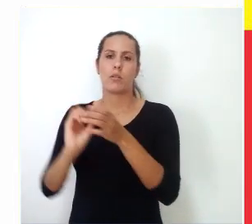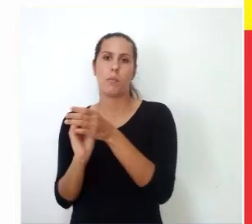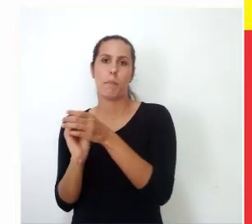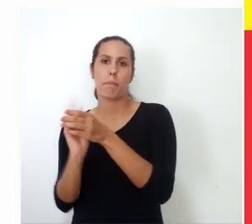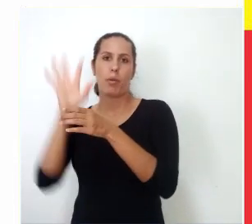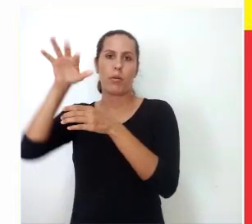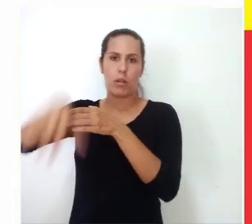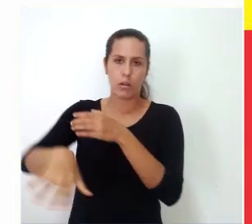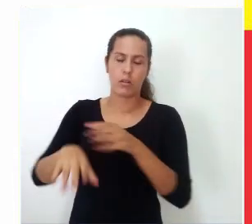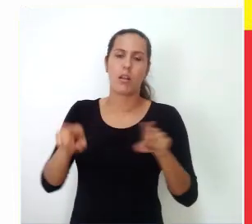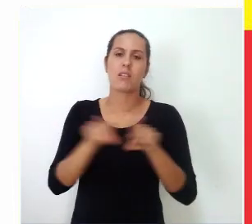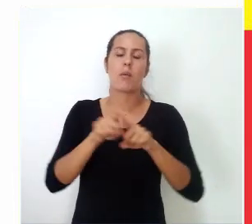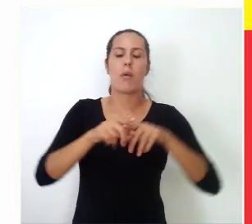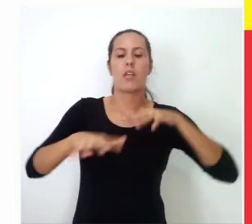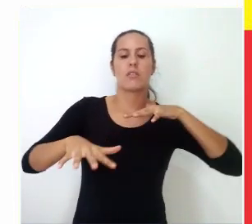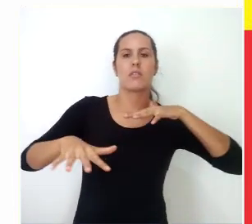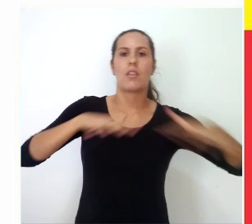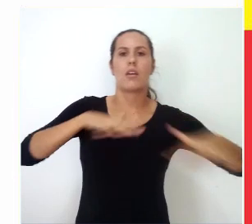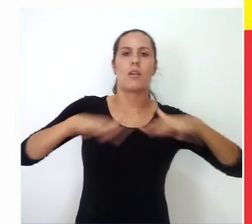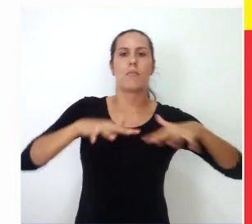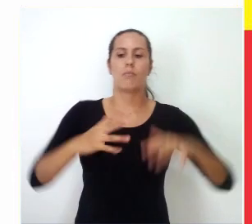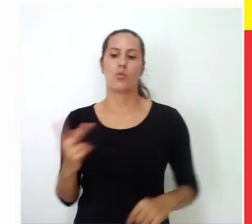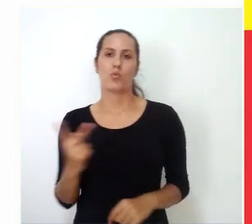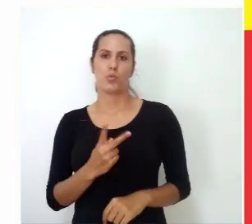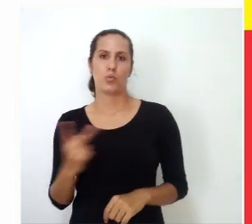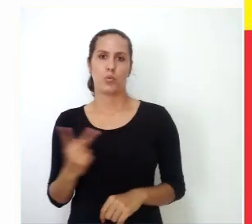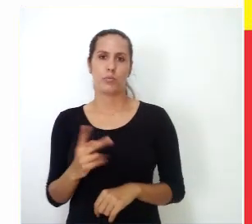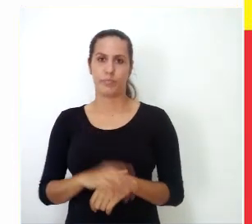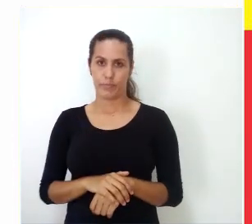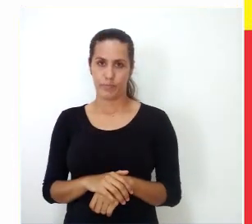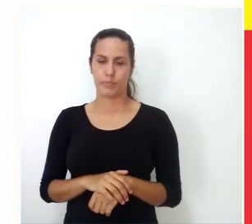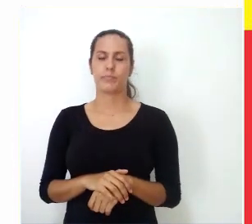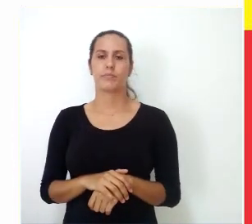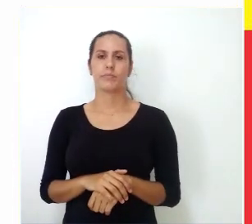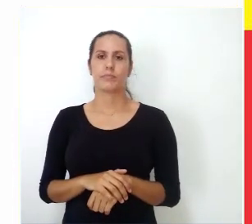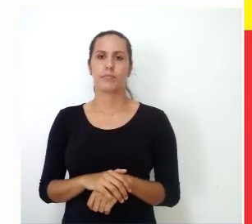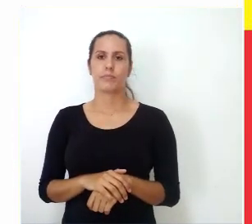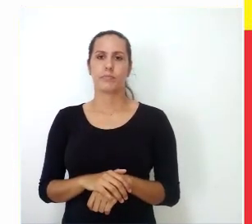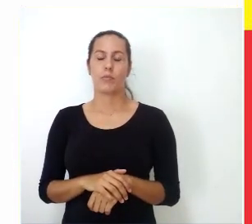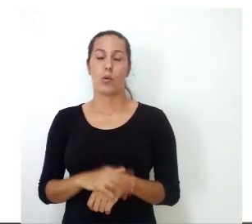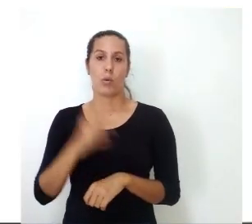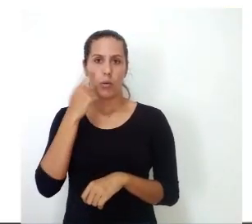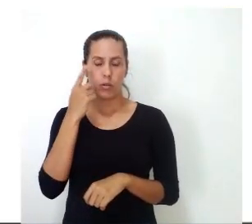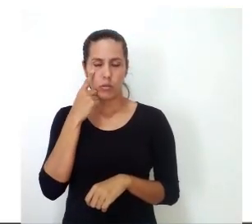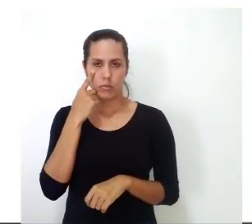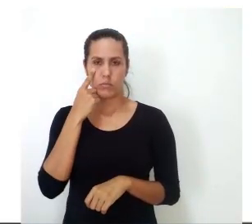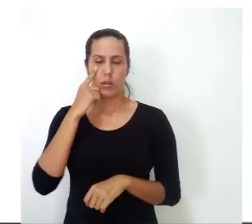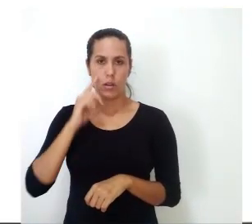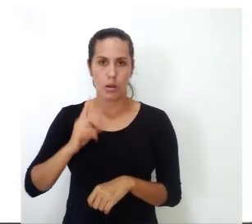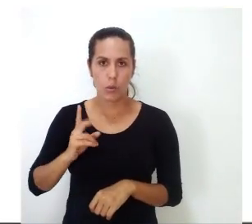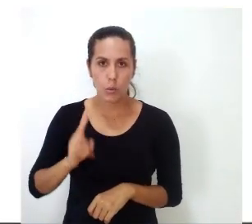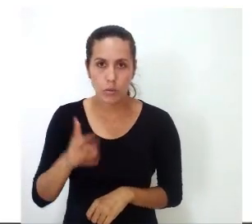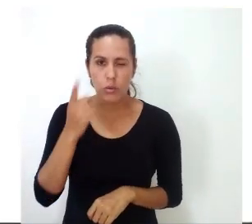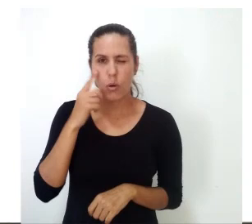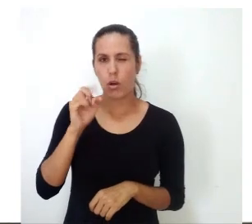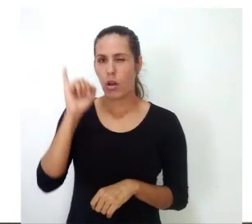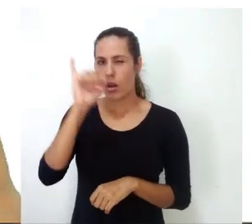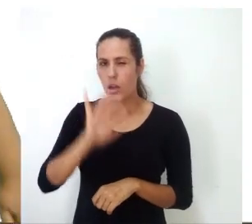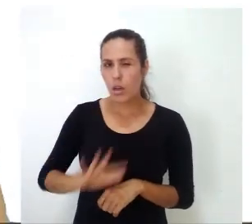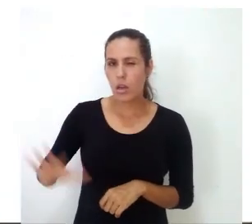o vulcanismo e os terremotos, certo? Vamos prosseguir sexto